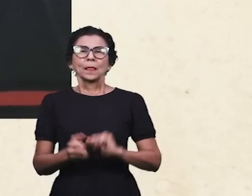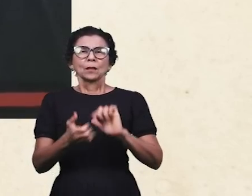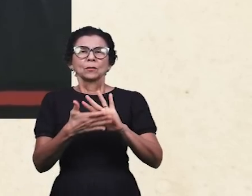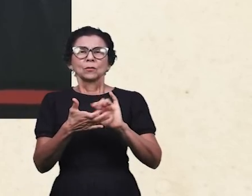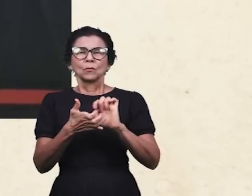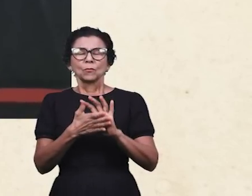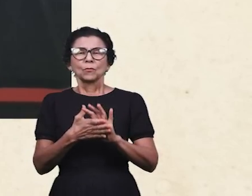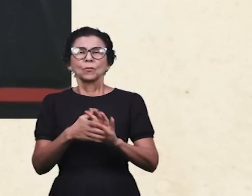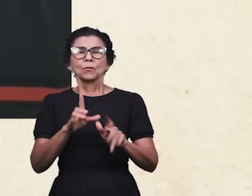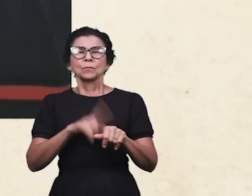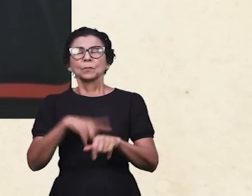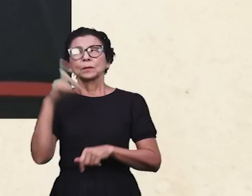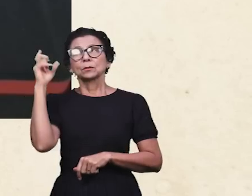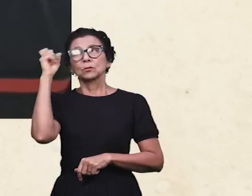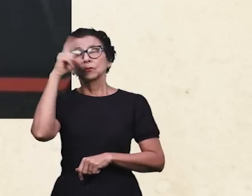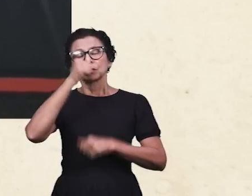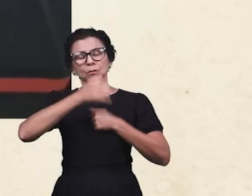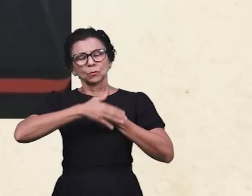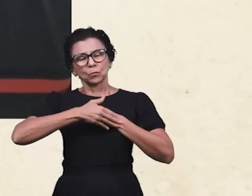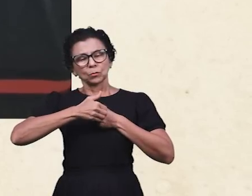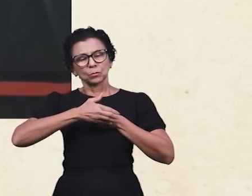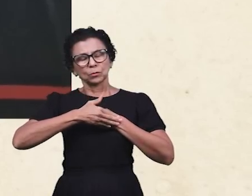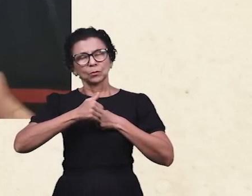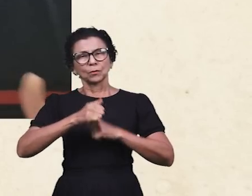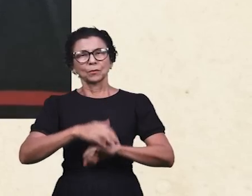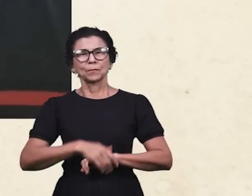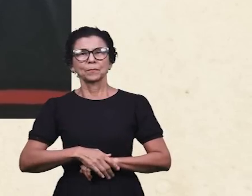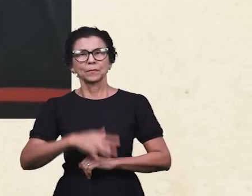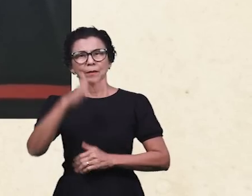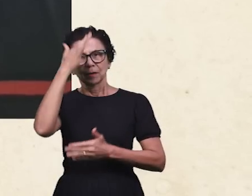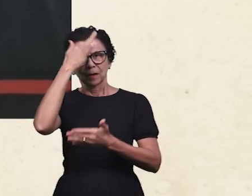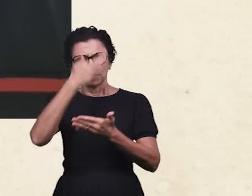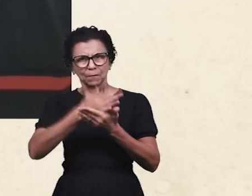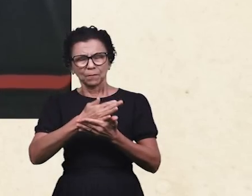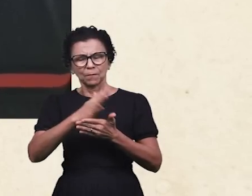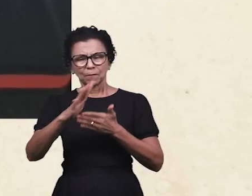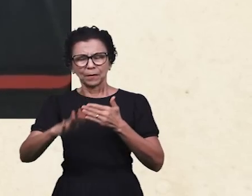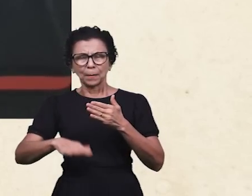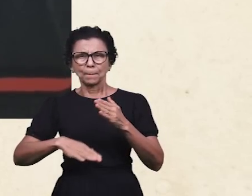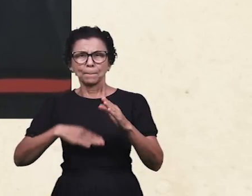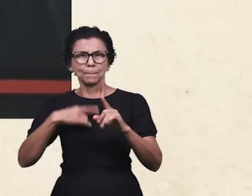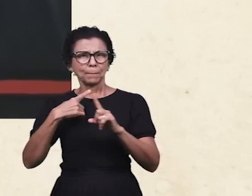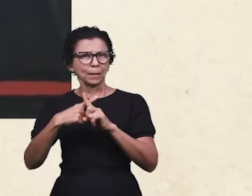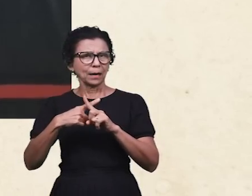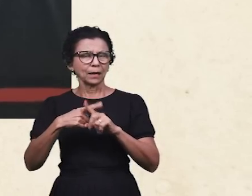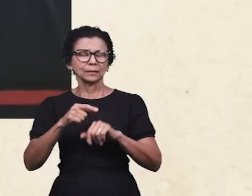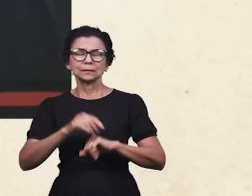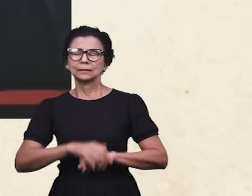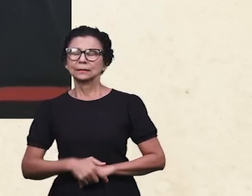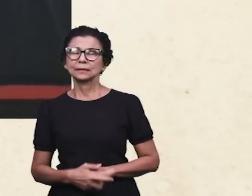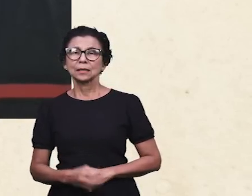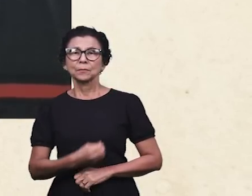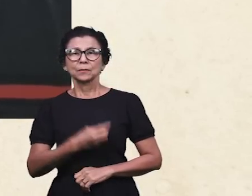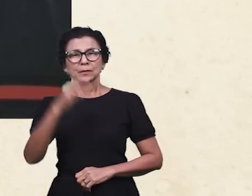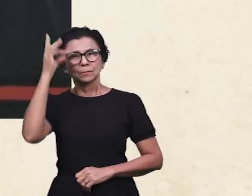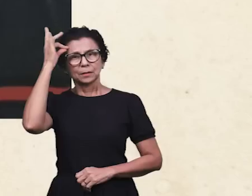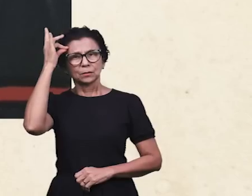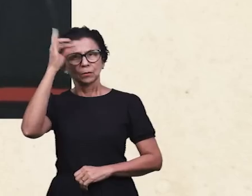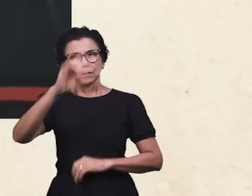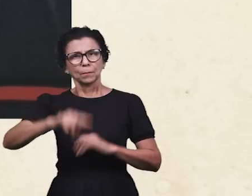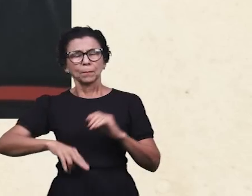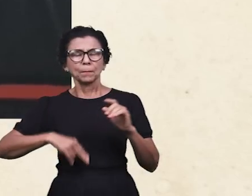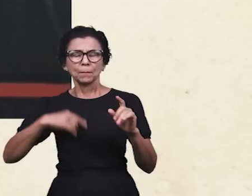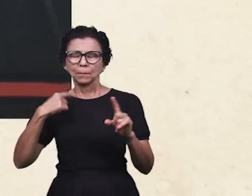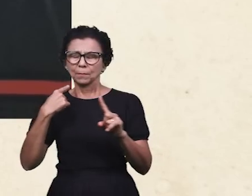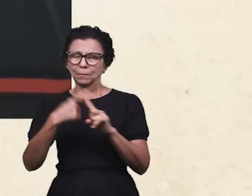consolou meu coração em dias difíceis, o louvor fortaleceu a minha fé, o louvor edificou a minha vida